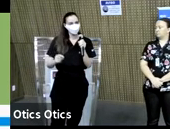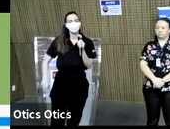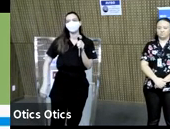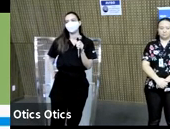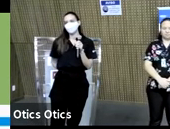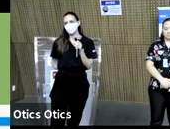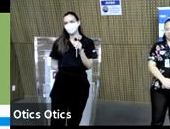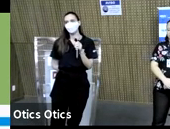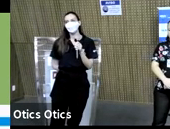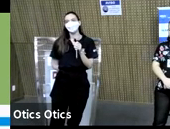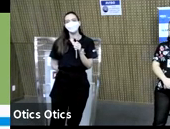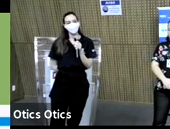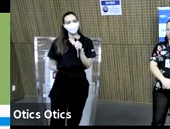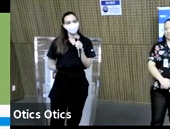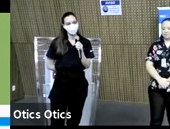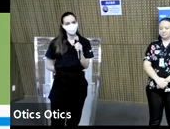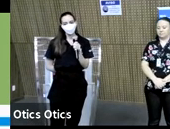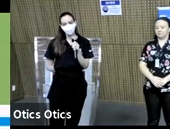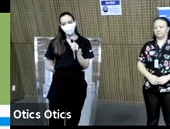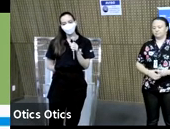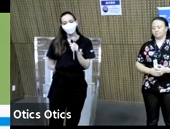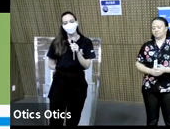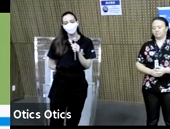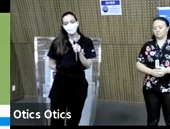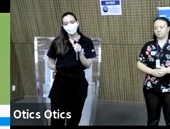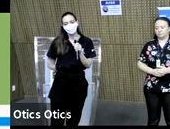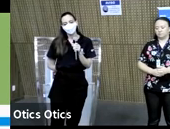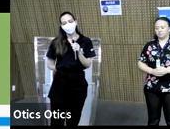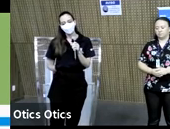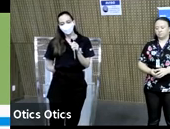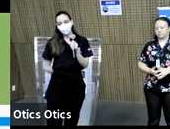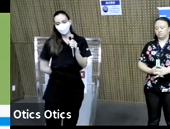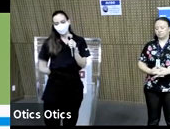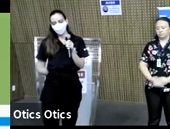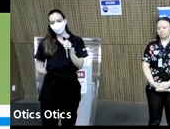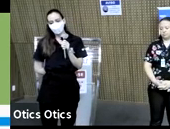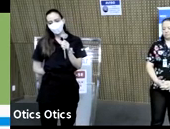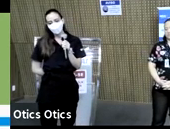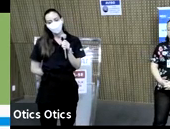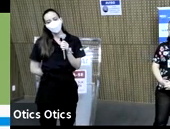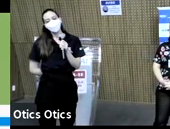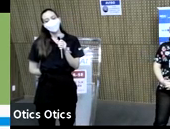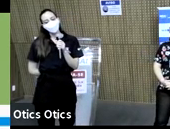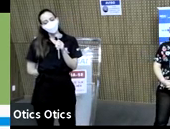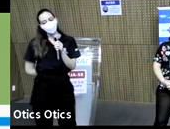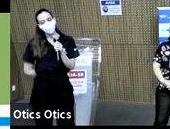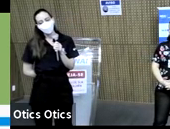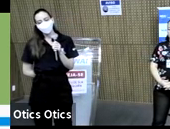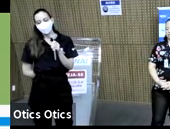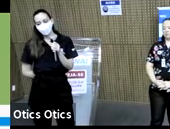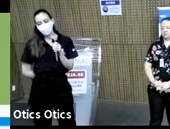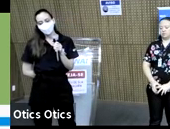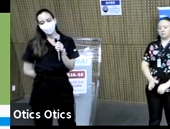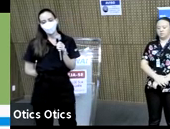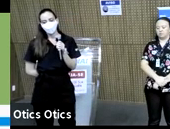ícone da gestante. Então, o indicador sempre é muito bom. Tanto da consulta de enfermagem, quanto da